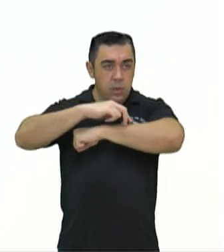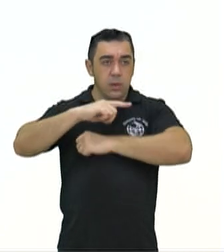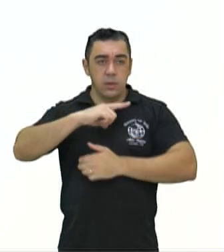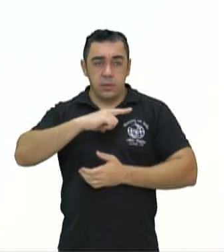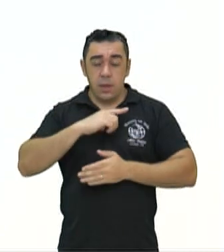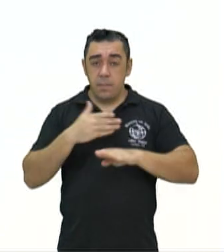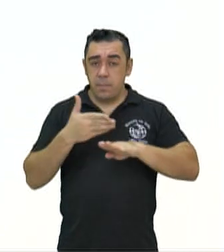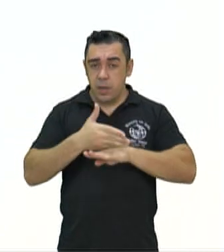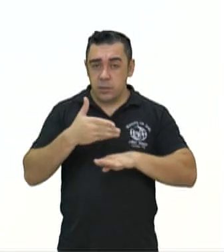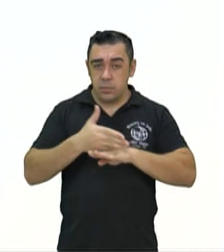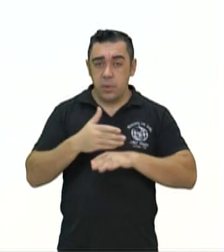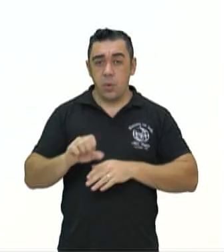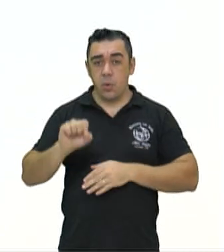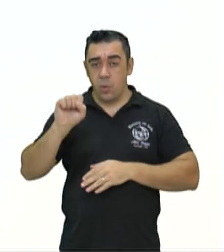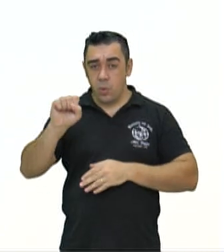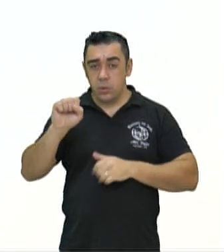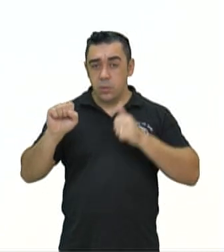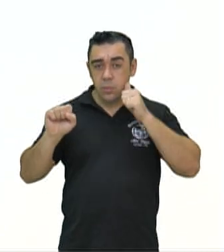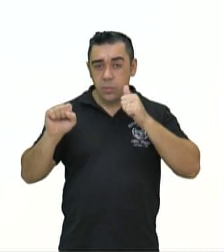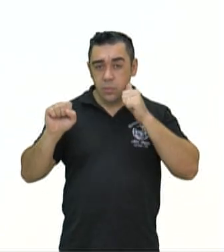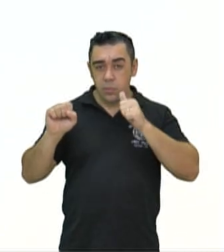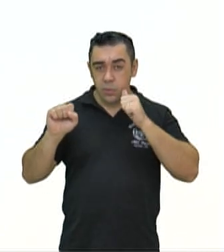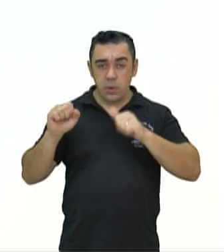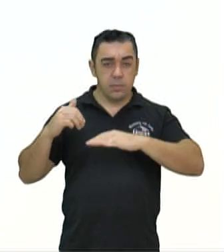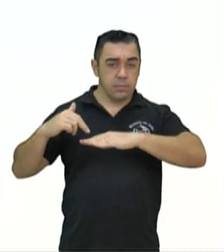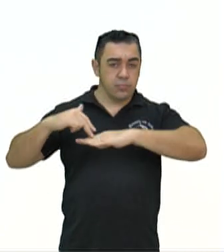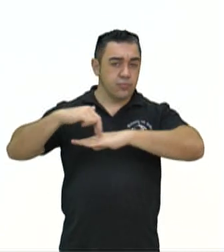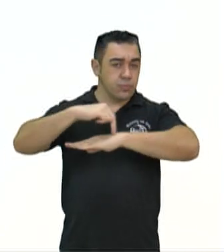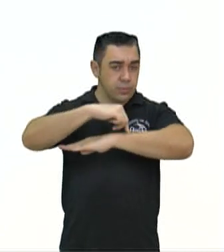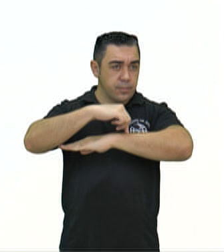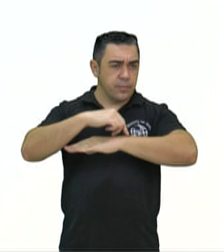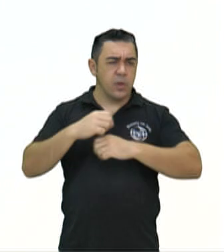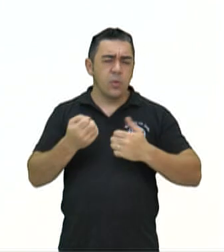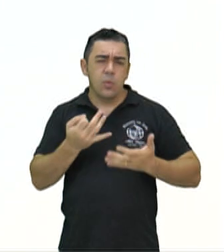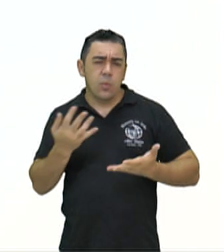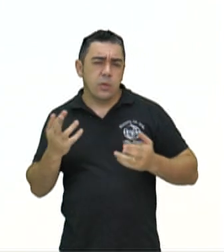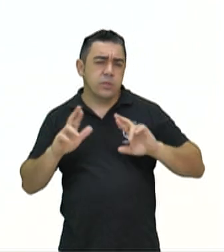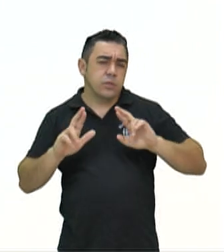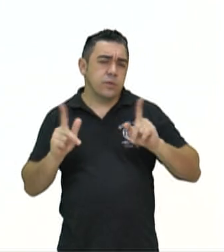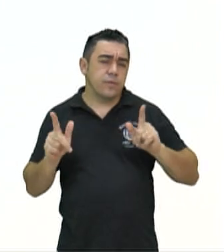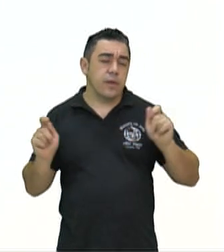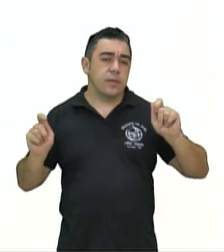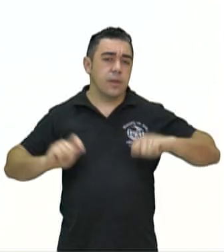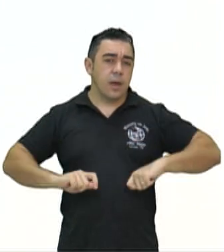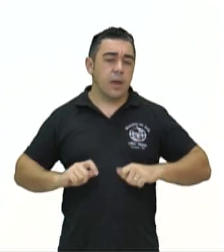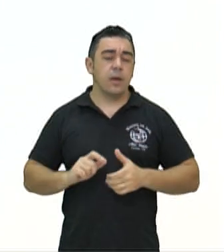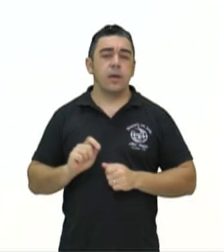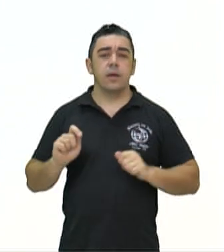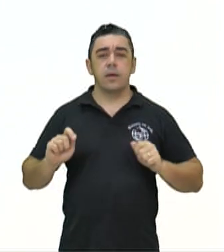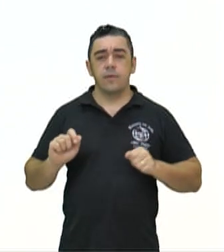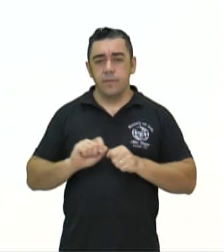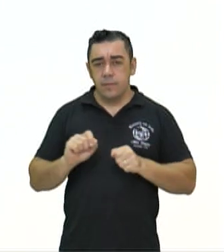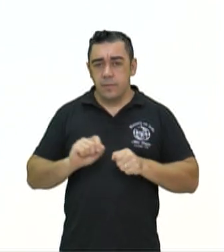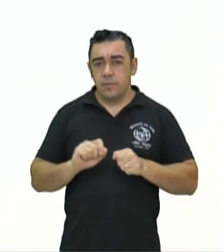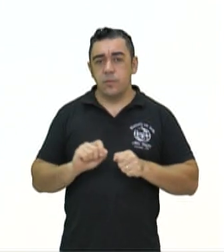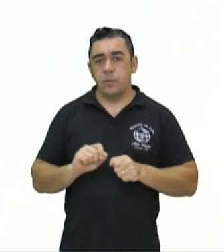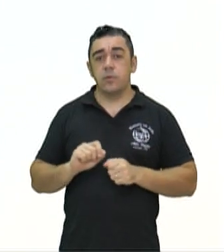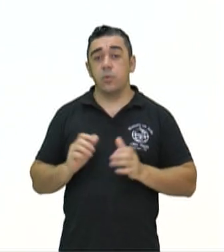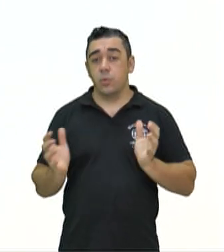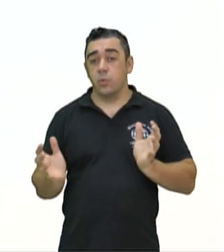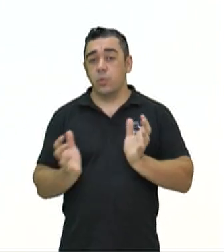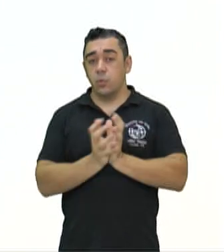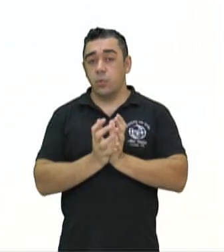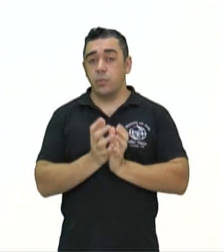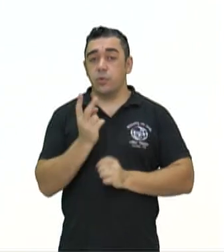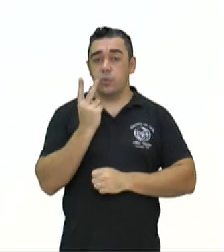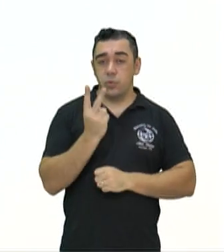que participam 8 candidatas, de quantas maneiras diferentes pode ser formado o grupo